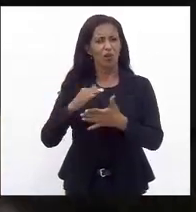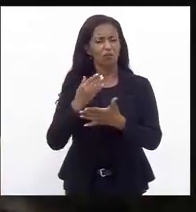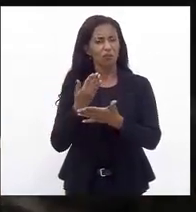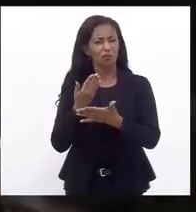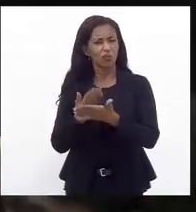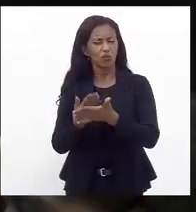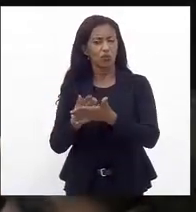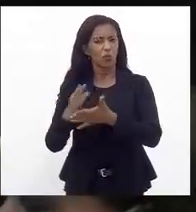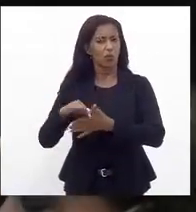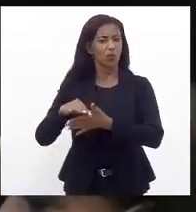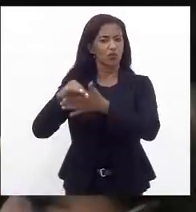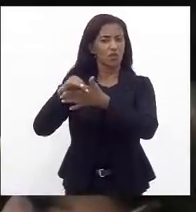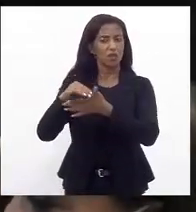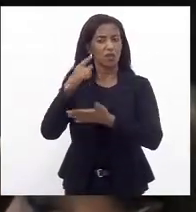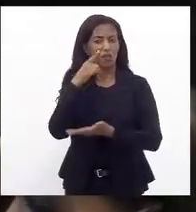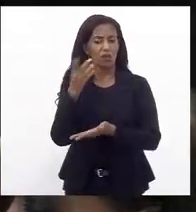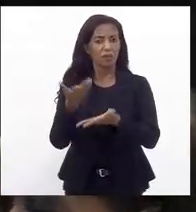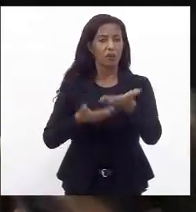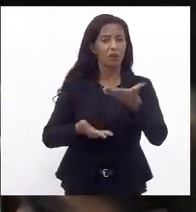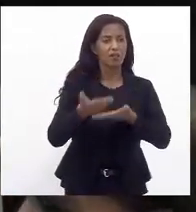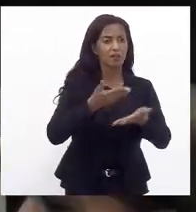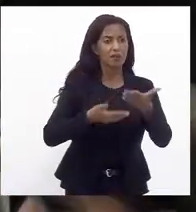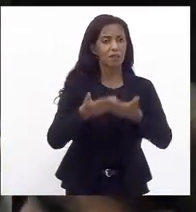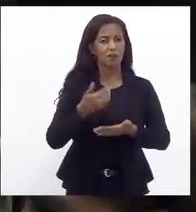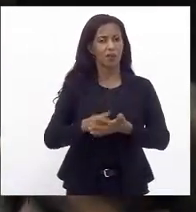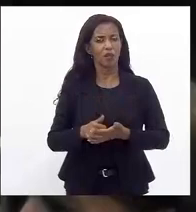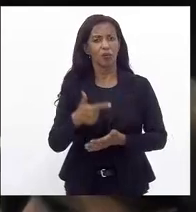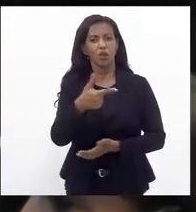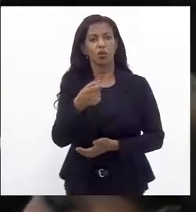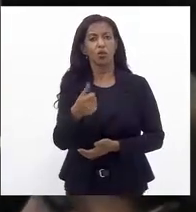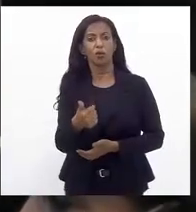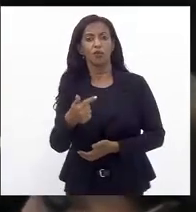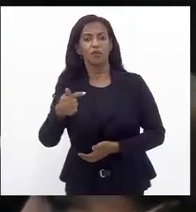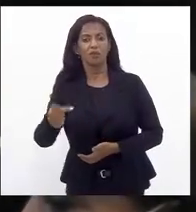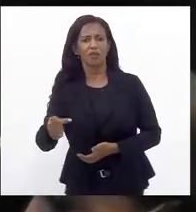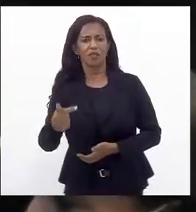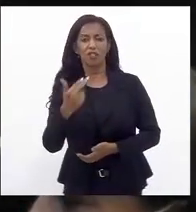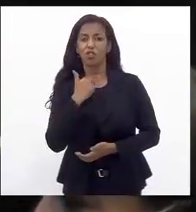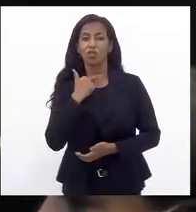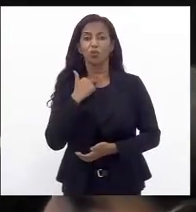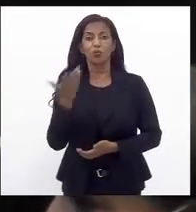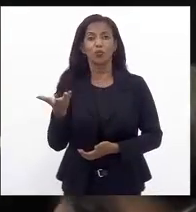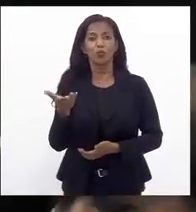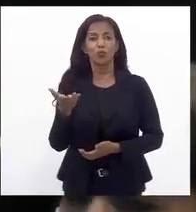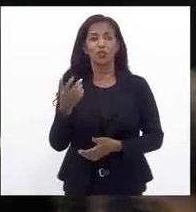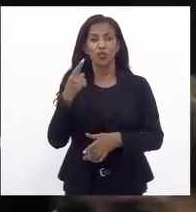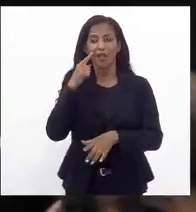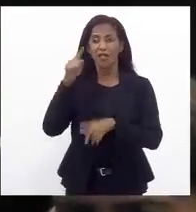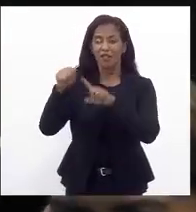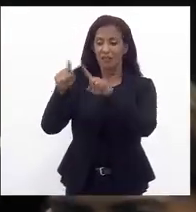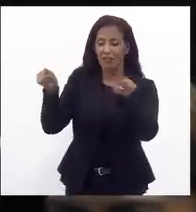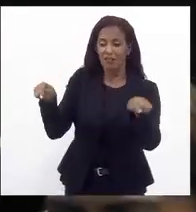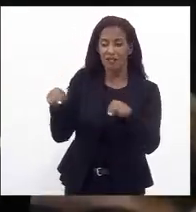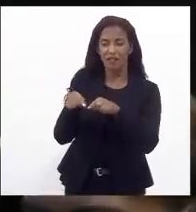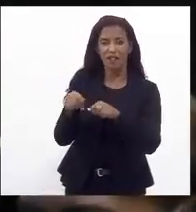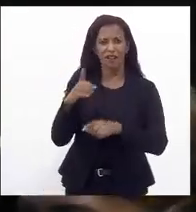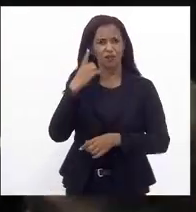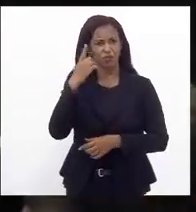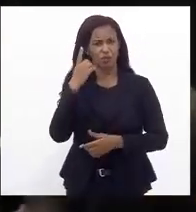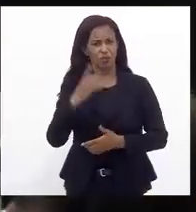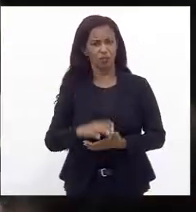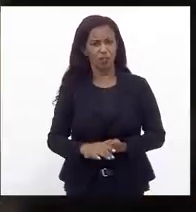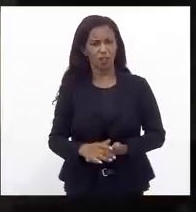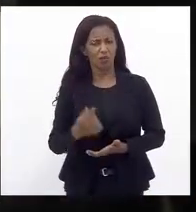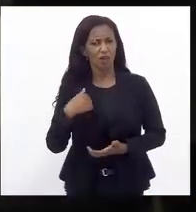eu vi servidor participando do debate e 2017 a gente não podia correr gabinete eu